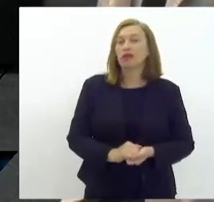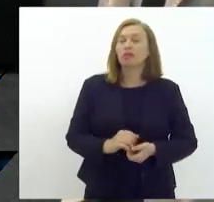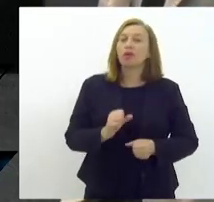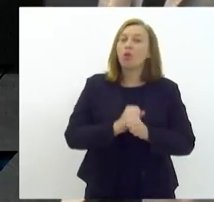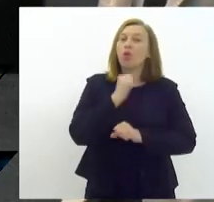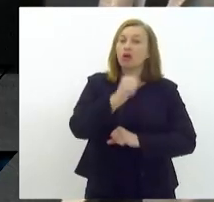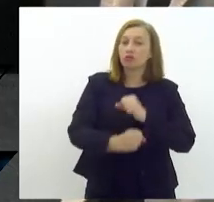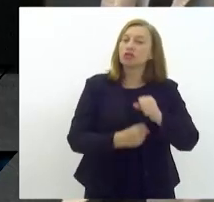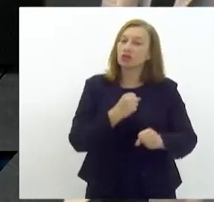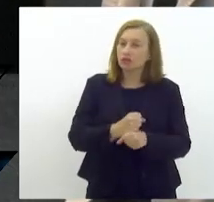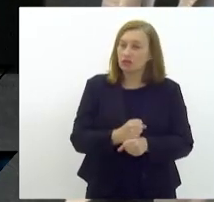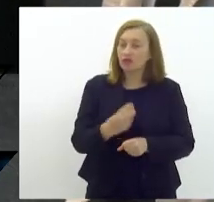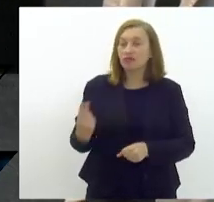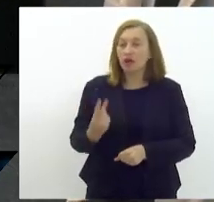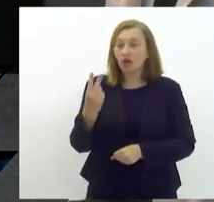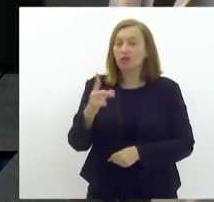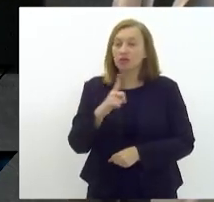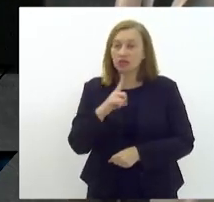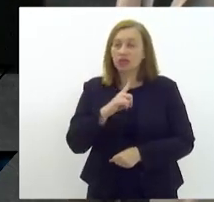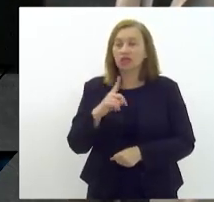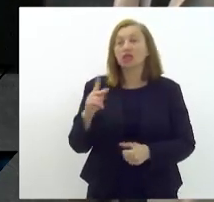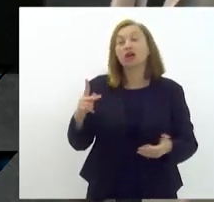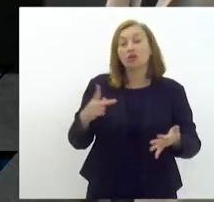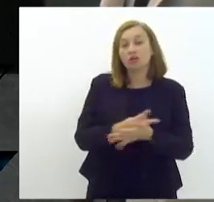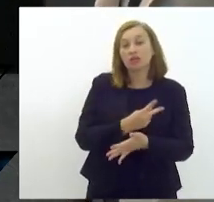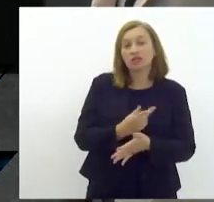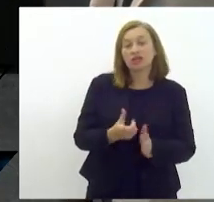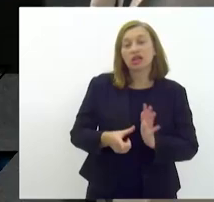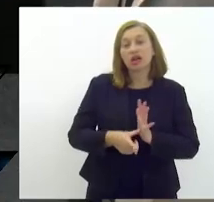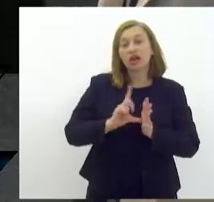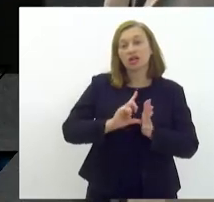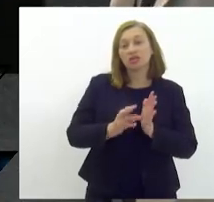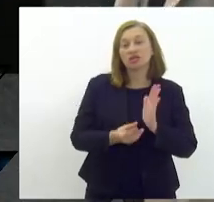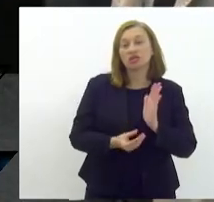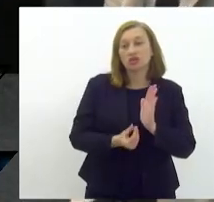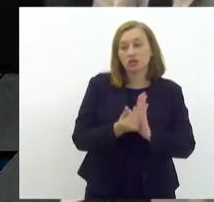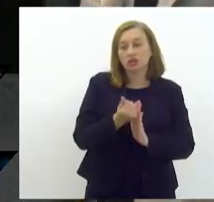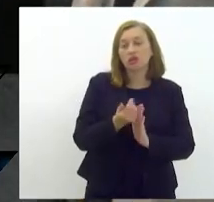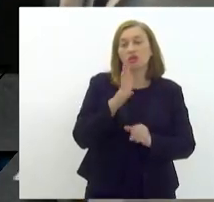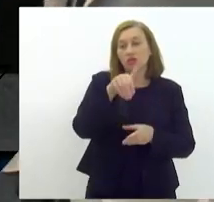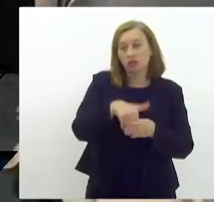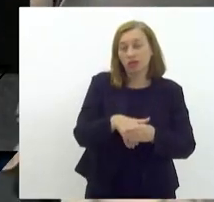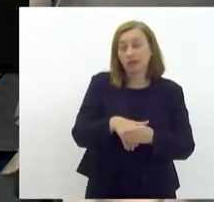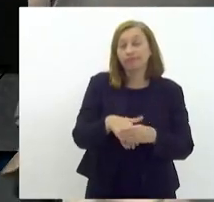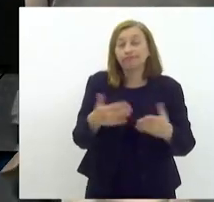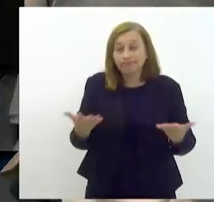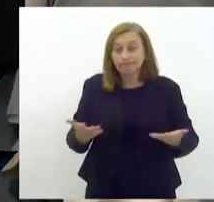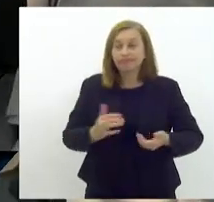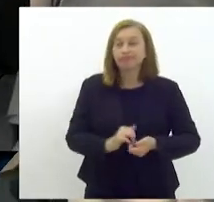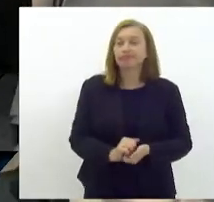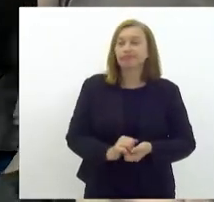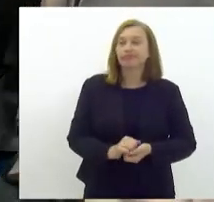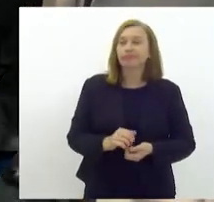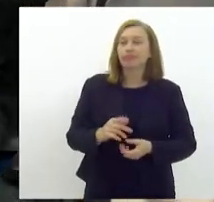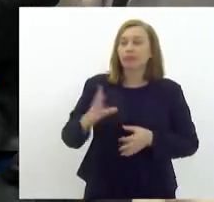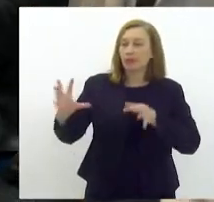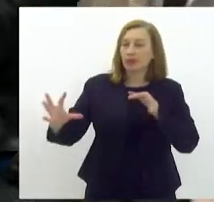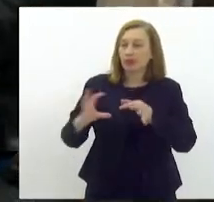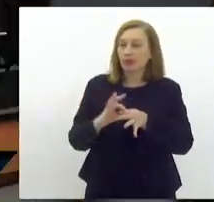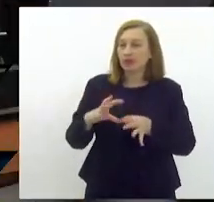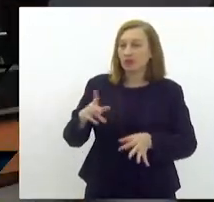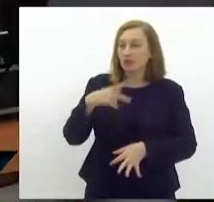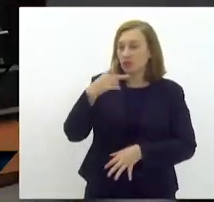o ano que vem tem que acontecer antes da gente voltar o orçamento Então fala de